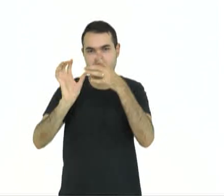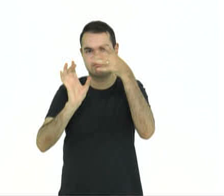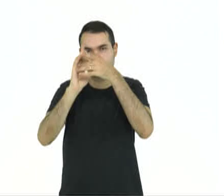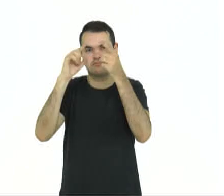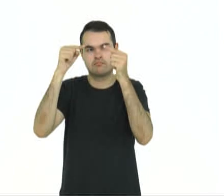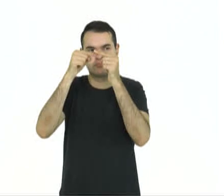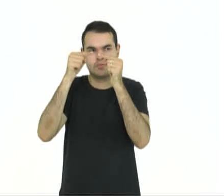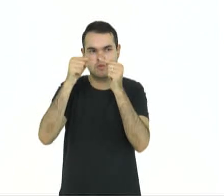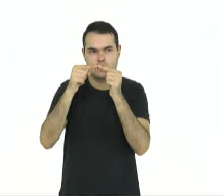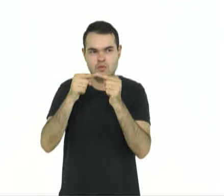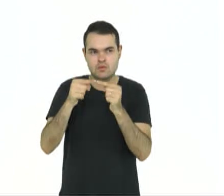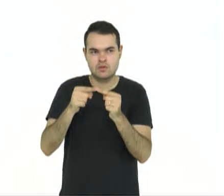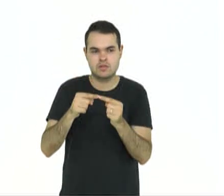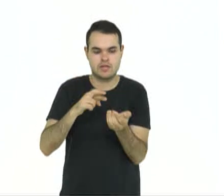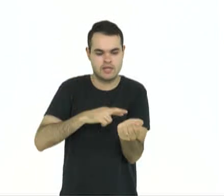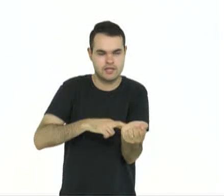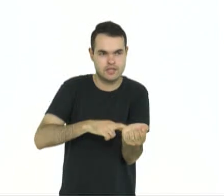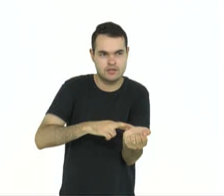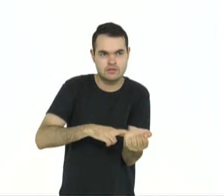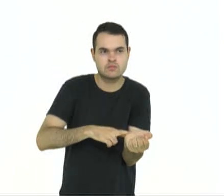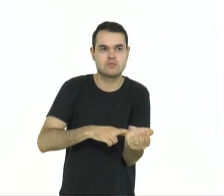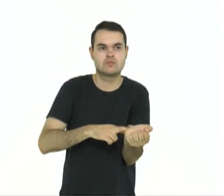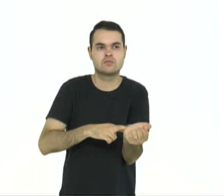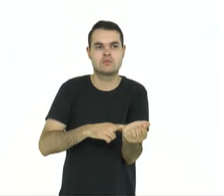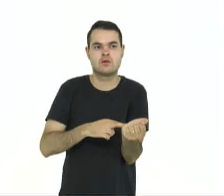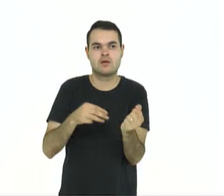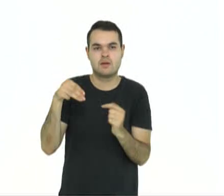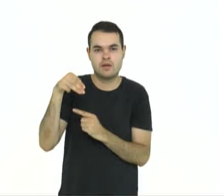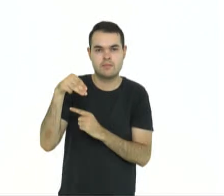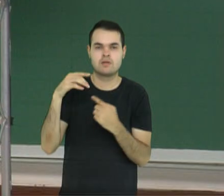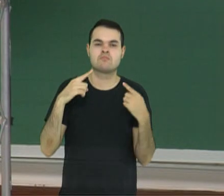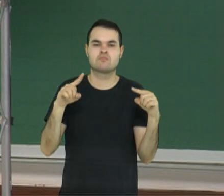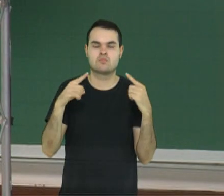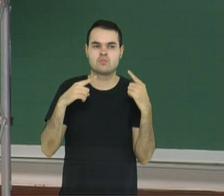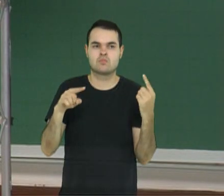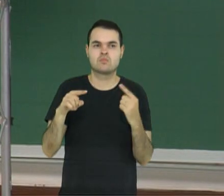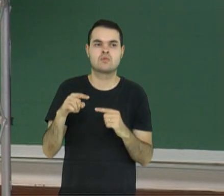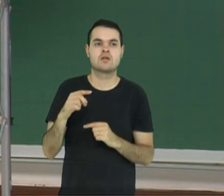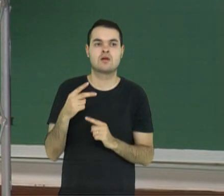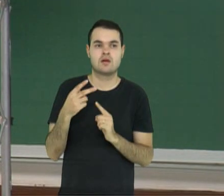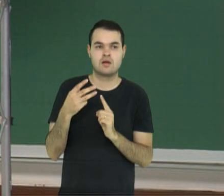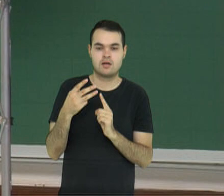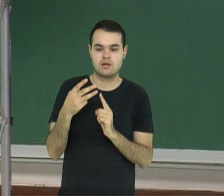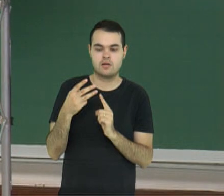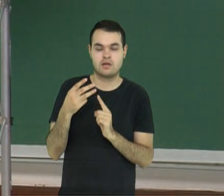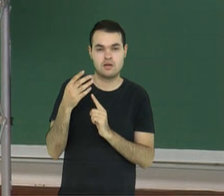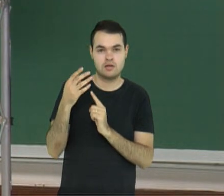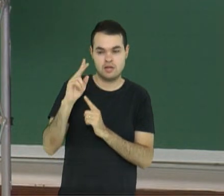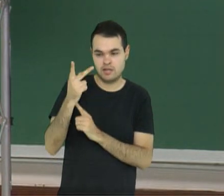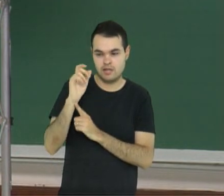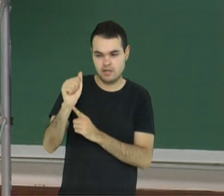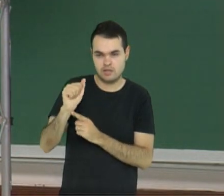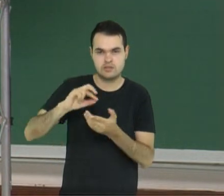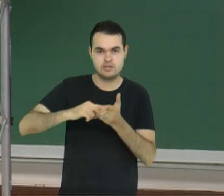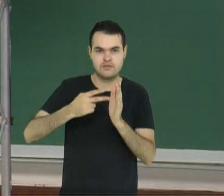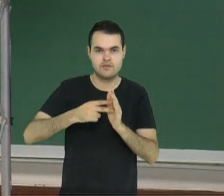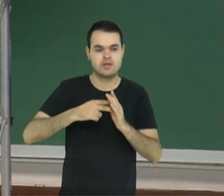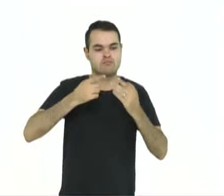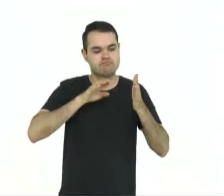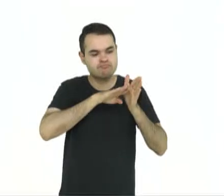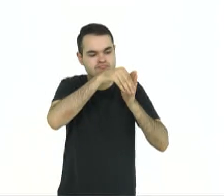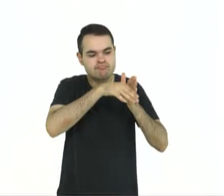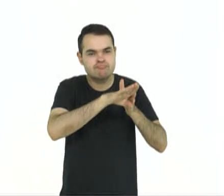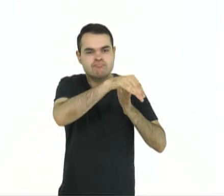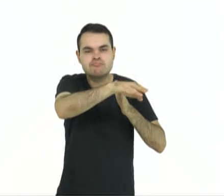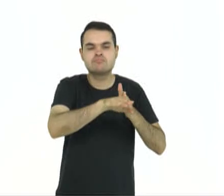significa ritmo, M, melodia, H, harmonia. O que é ritmo?